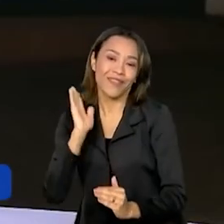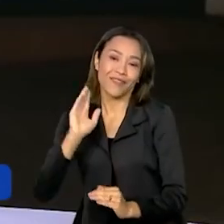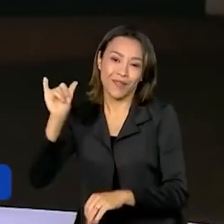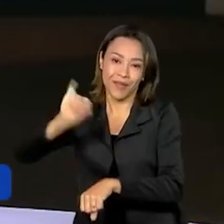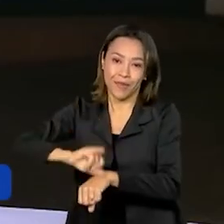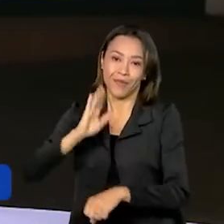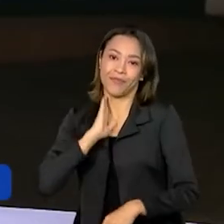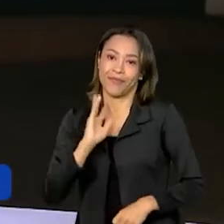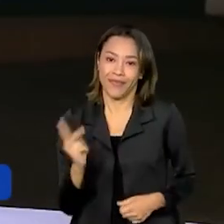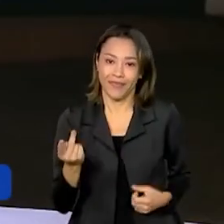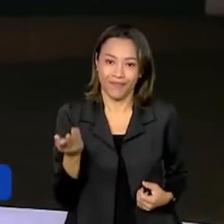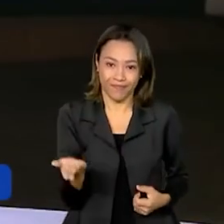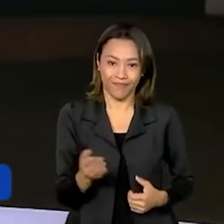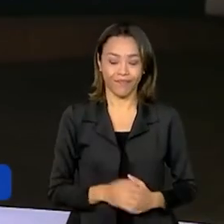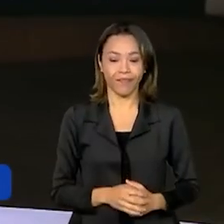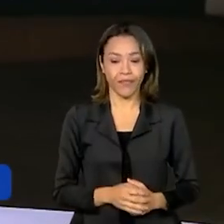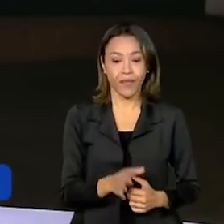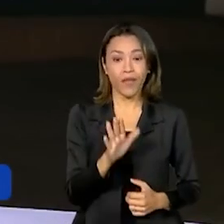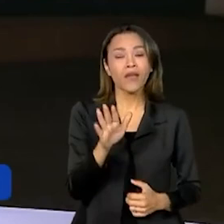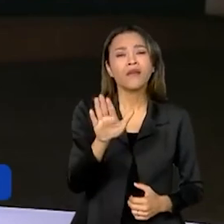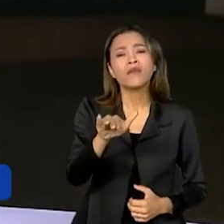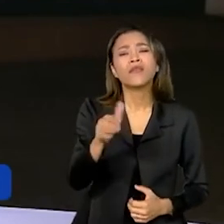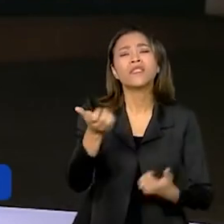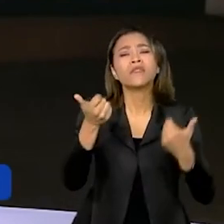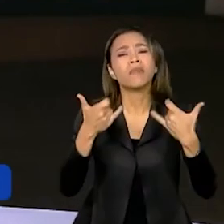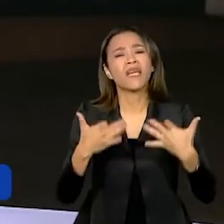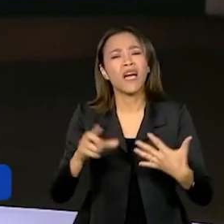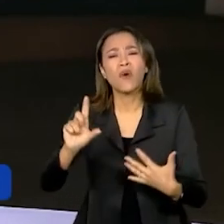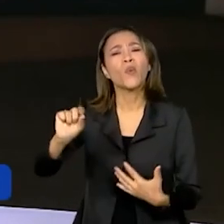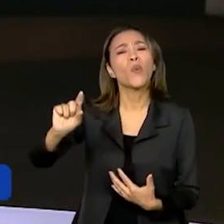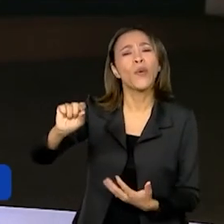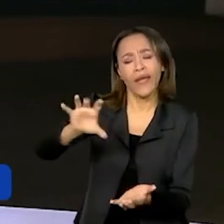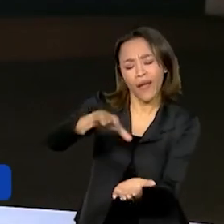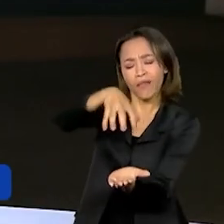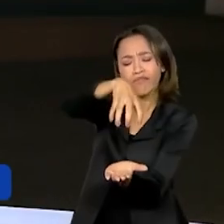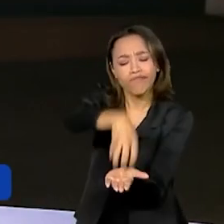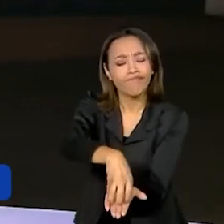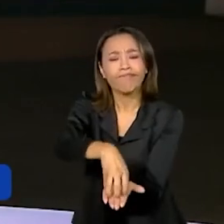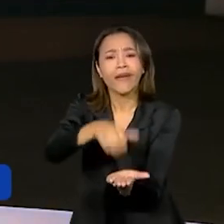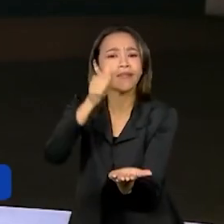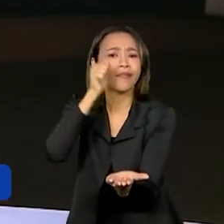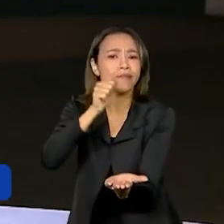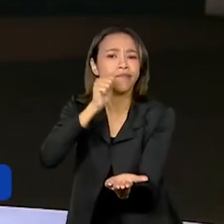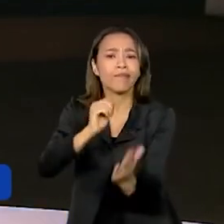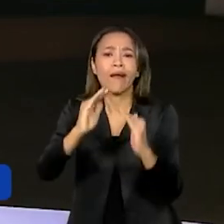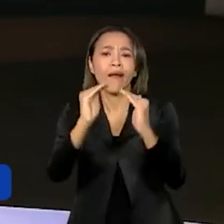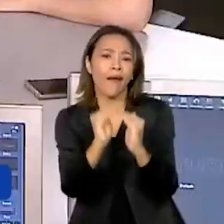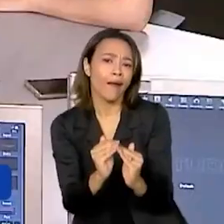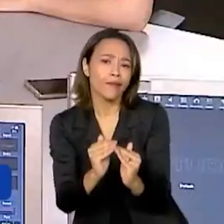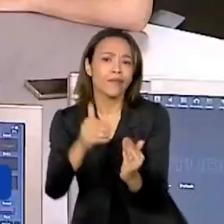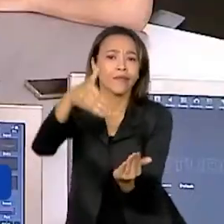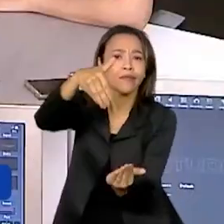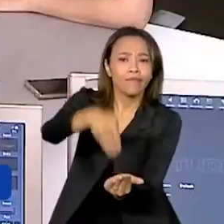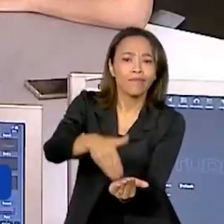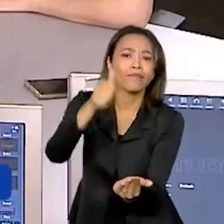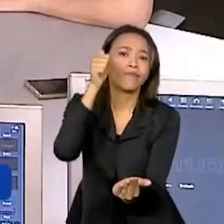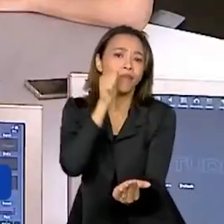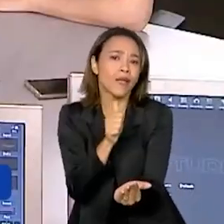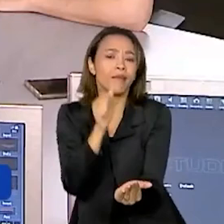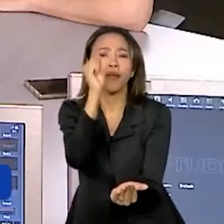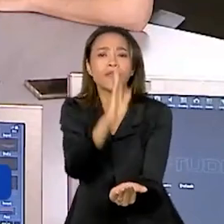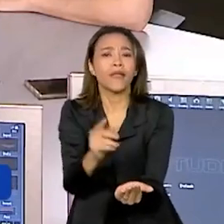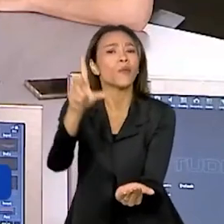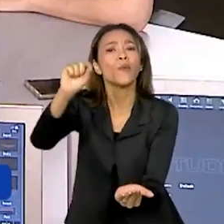Vamos aproveitar, ministra, para explicar o que que é a Casa da Mulher Brasileira. O que que a Casa da Mulher Brasileira oferece? Por que que todo mundo quer ter uma Casa da Mulher